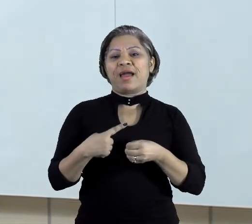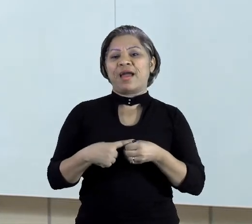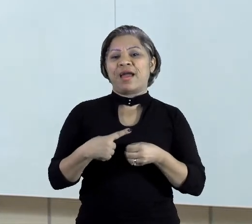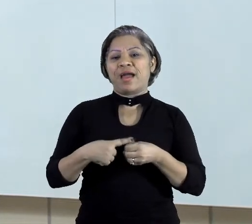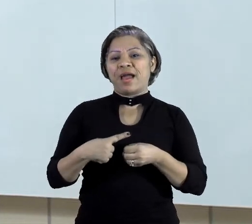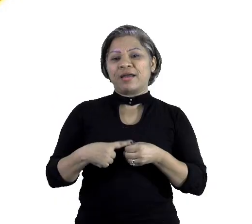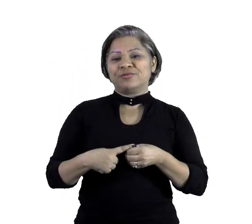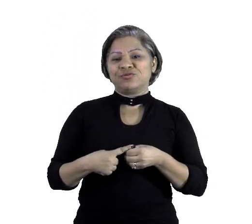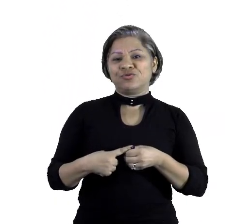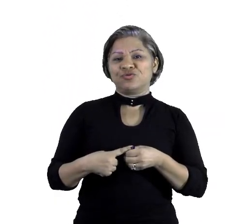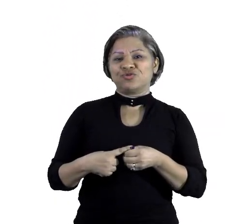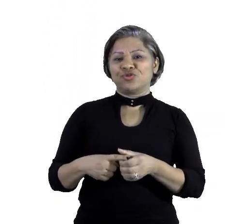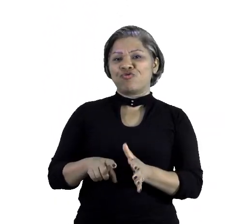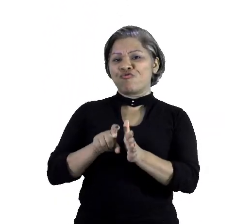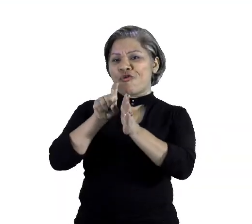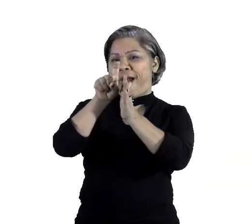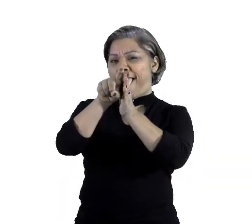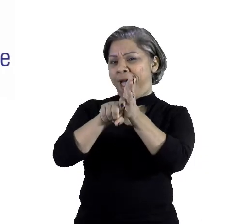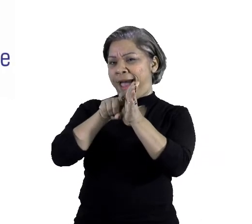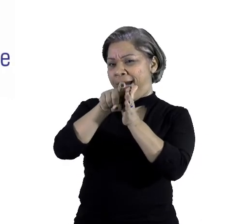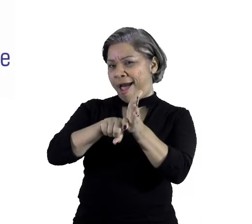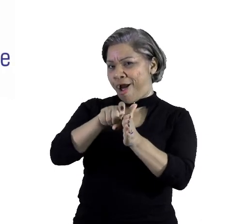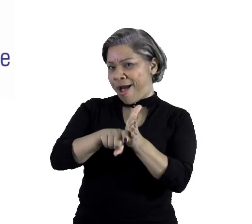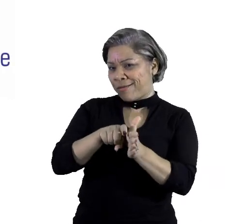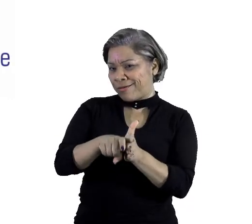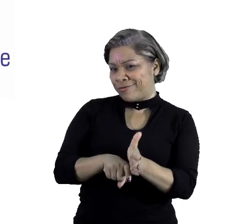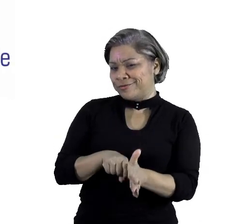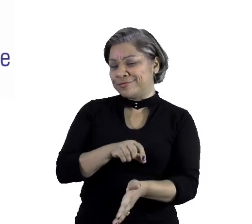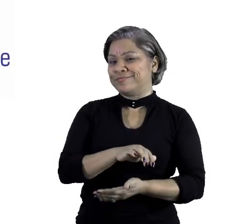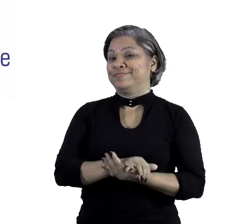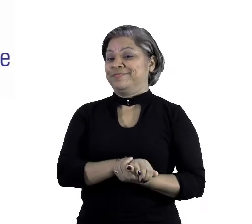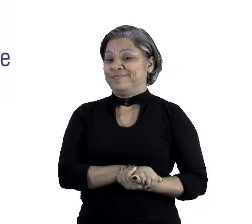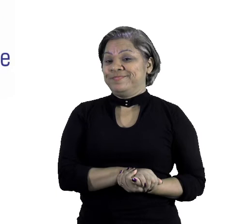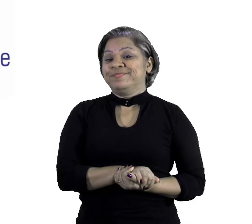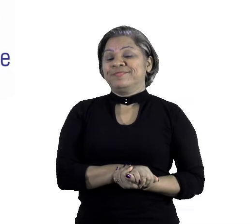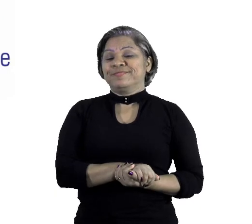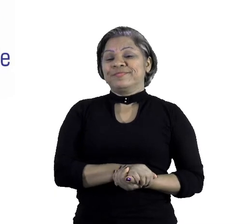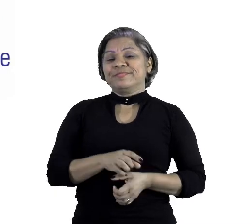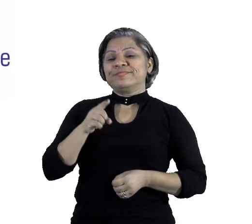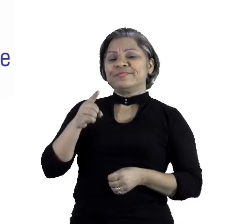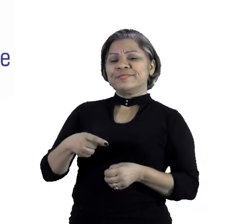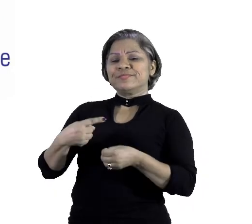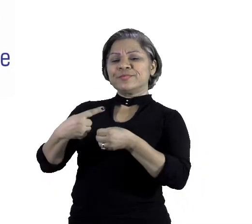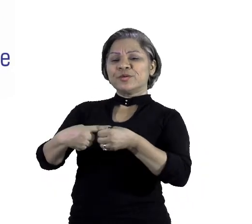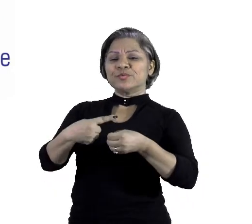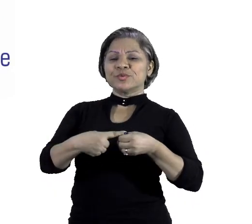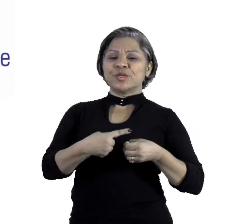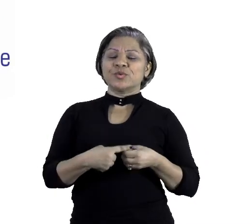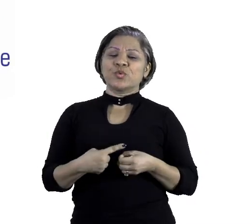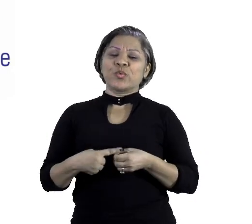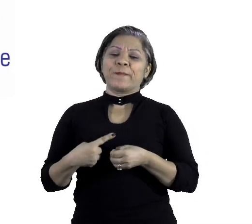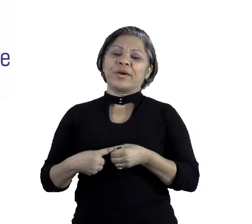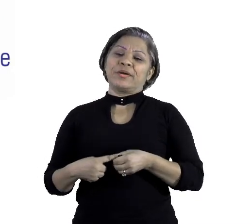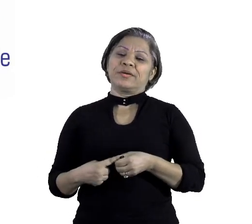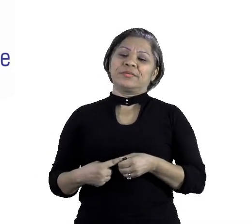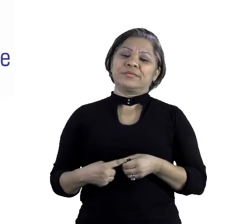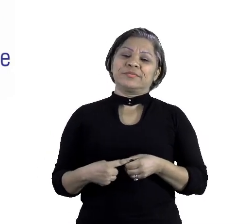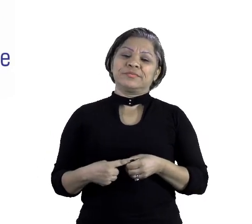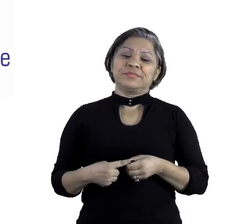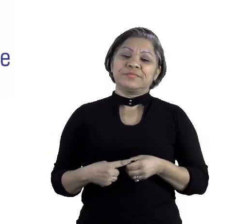agronegócio. Bacana, né? Olha o conceito, são centros urbanos atrelados a atividades agrícolas